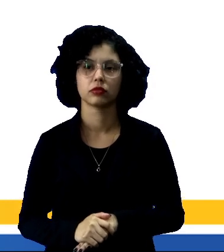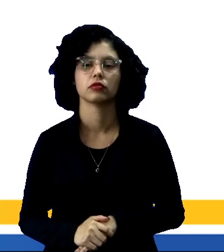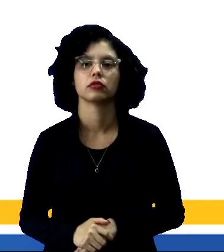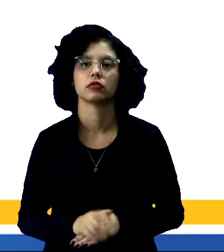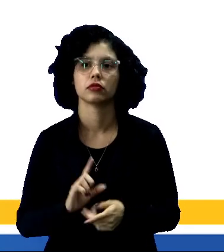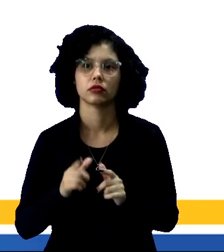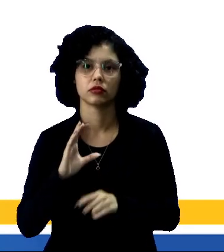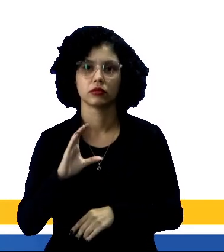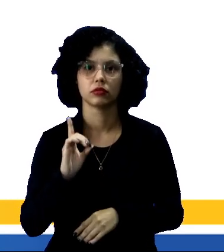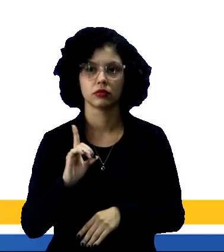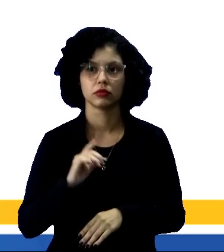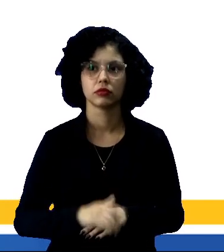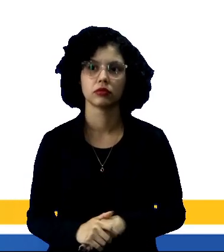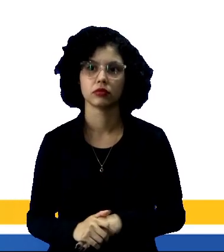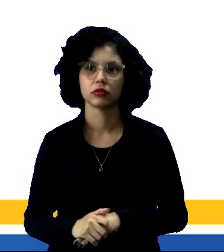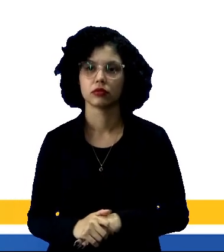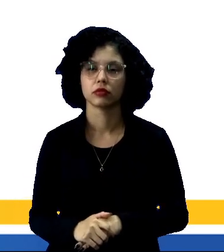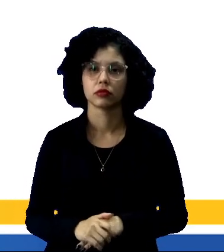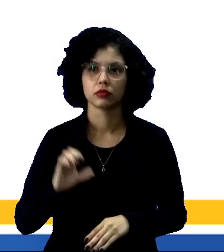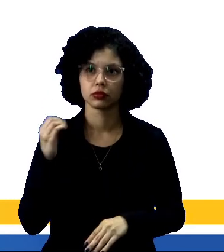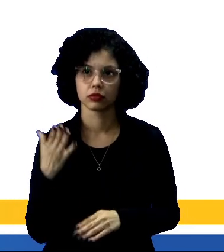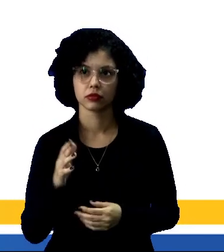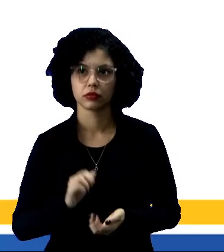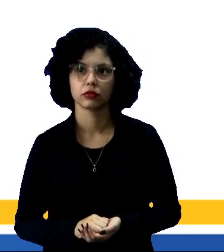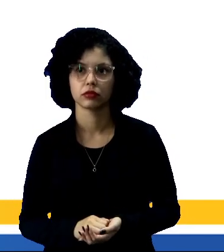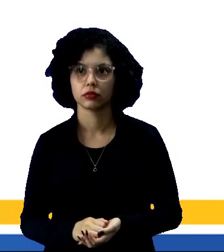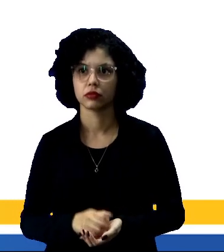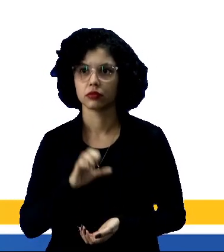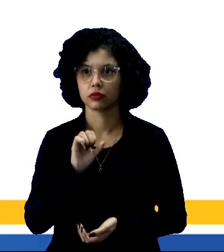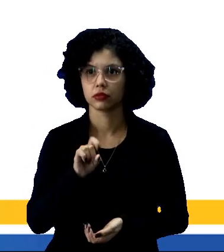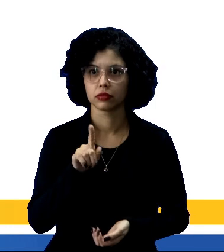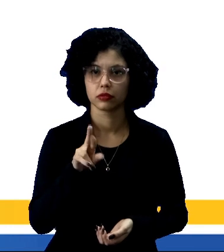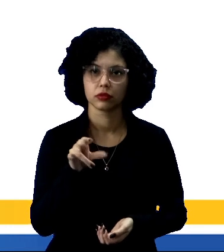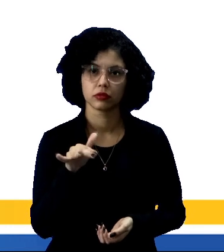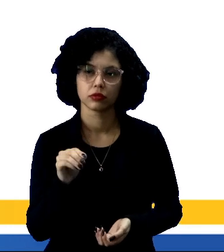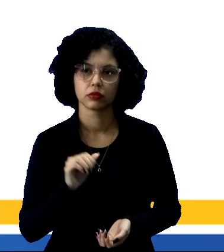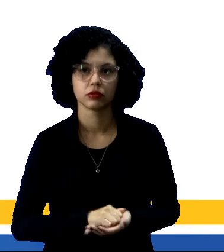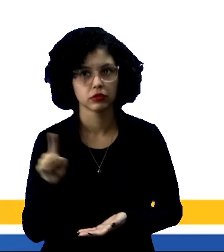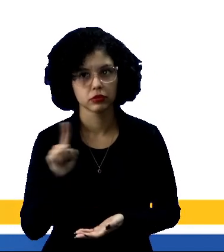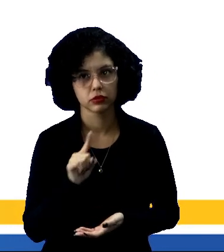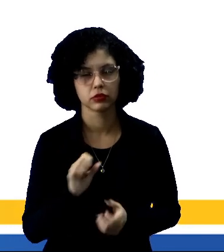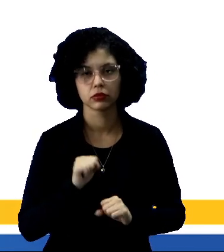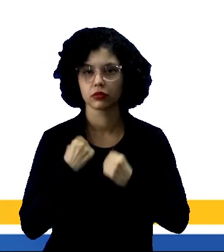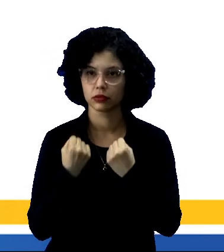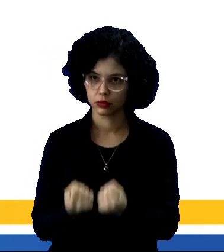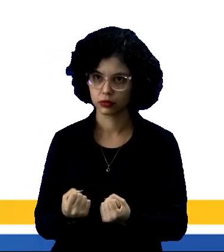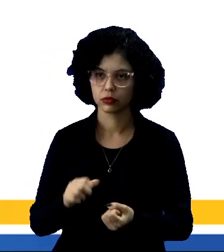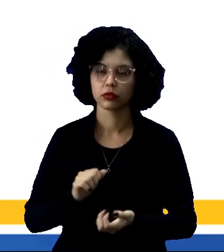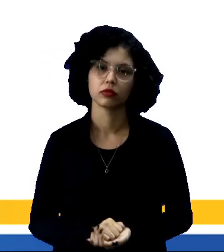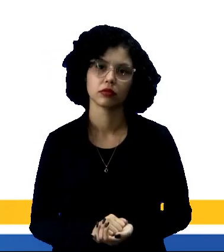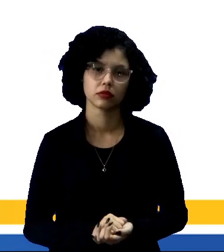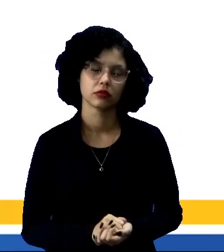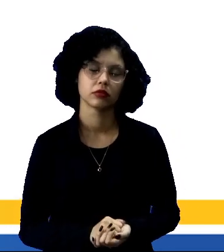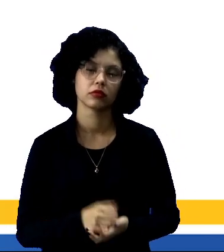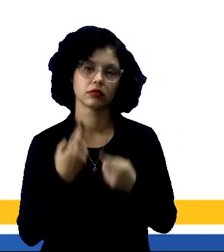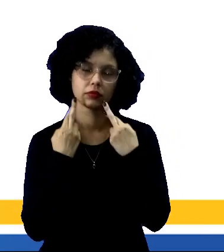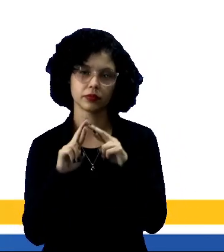as letras C e D correspondem a soluções para o problema e não a sustentação